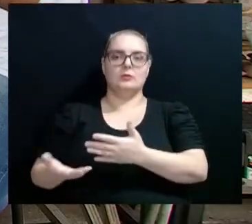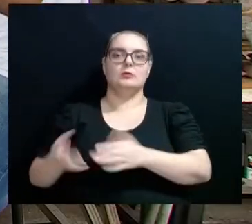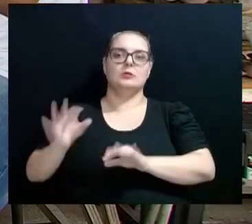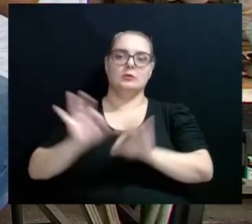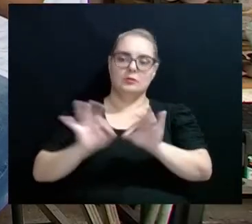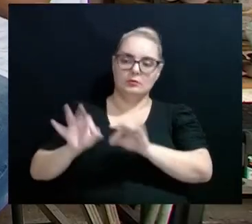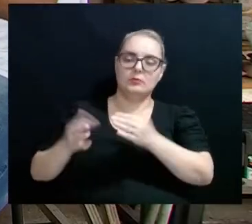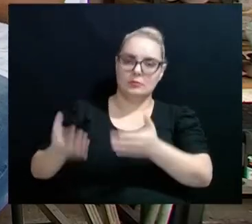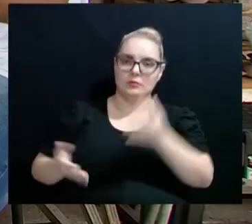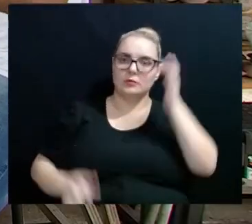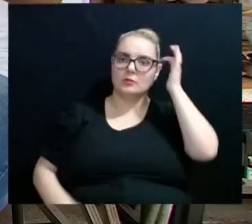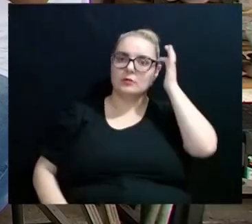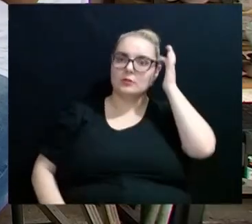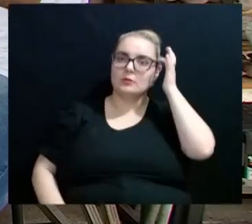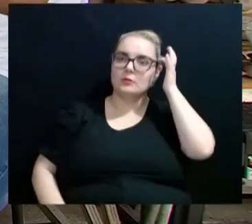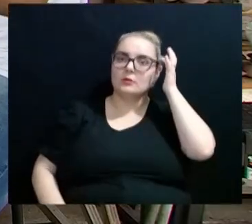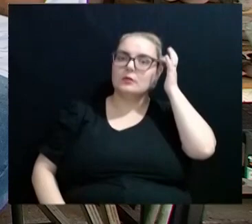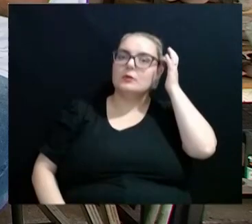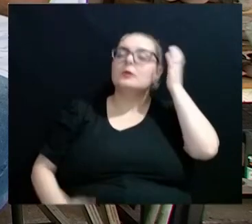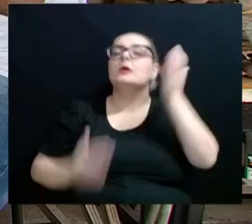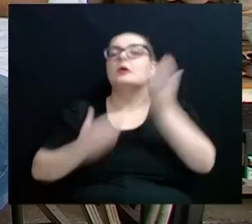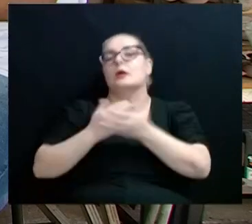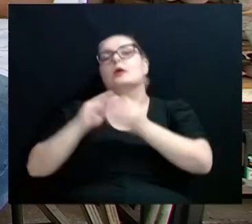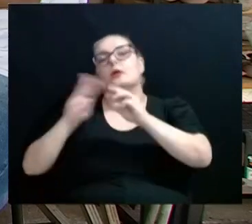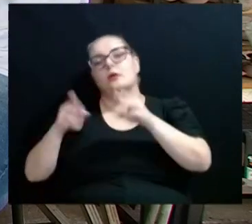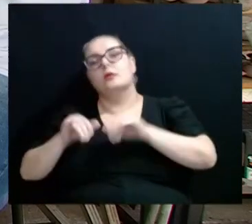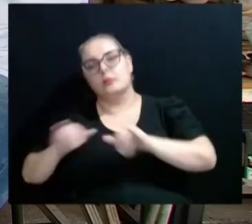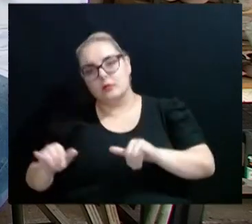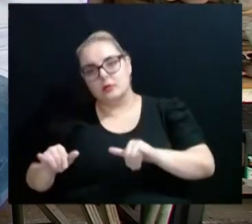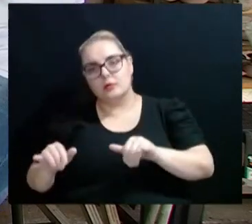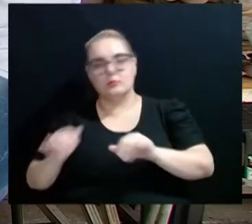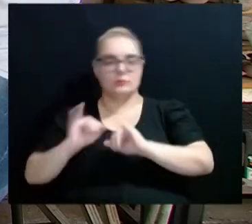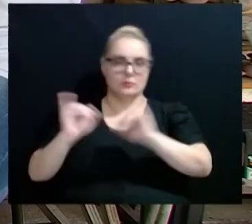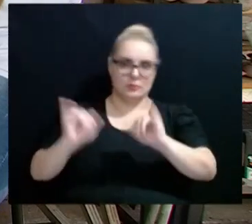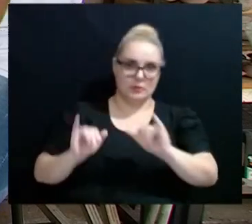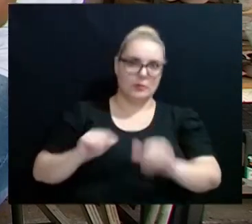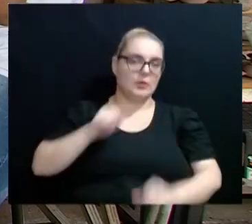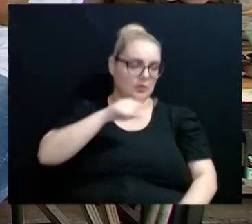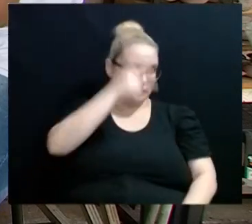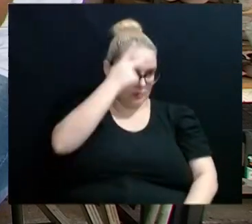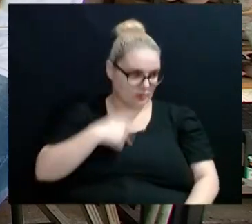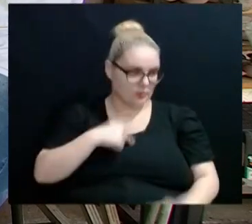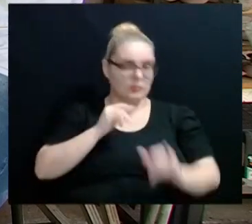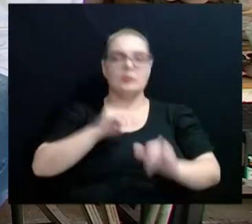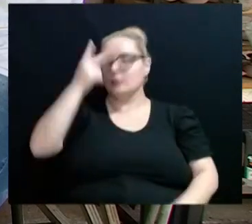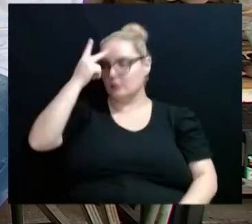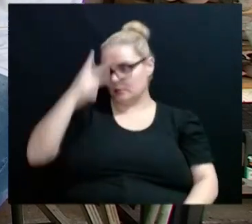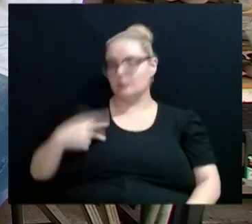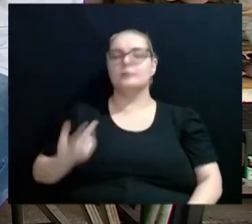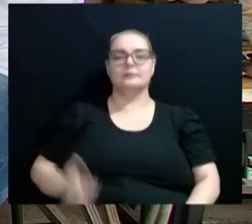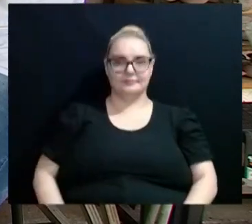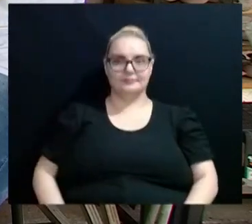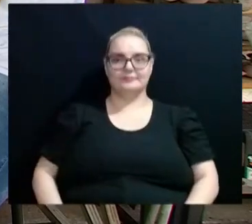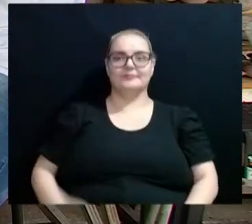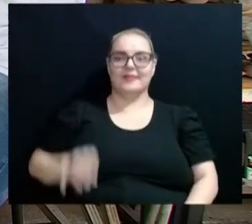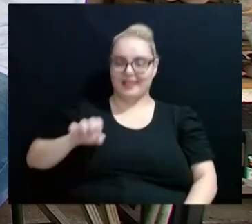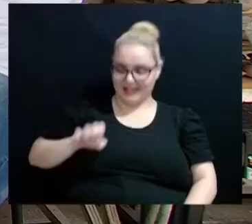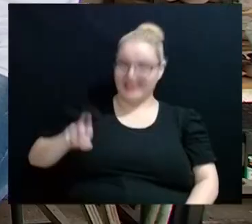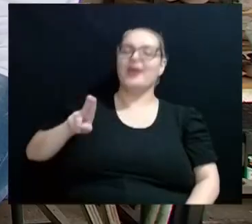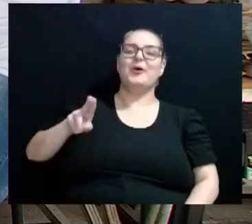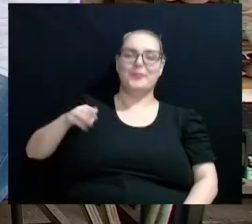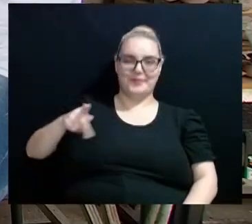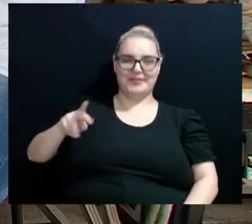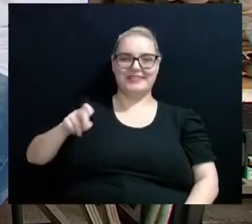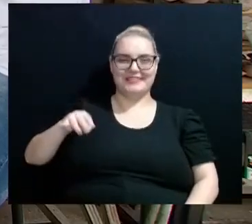atacar nessa área. tá. Então eu crio um plano, a partir desse plano entra o marketing, para poder fazer divulgações. Que é você mesmo quem faz ou Eu não?